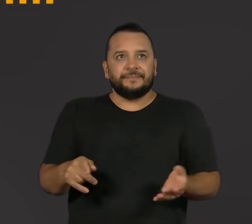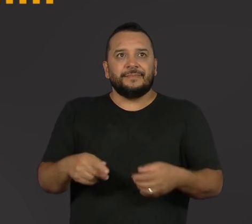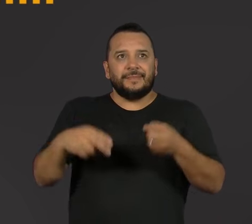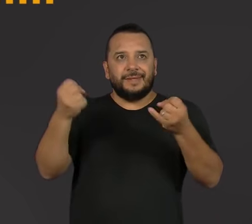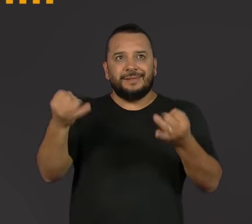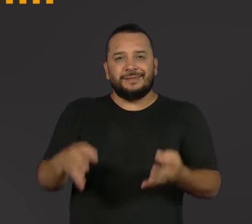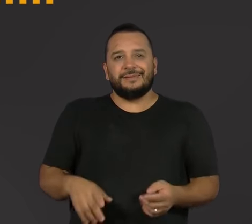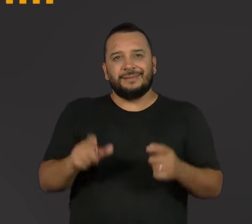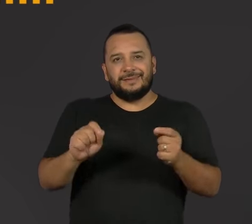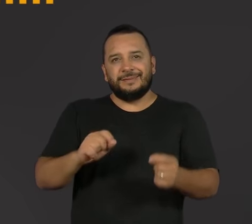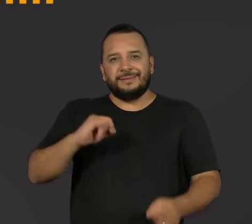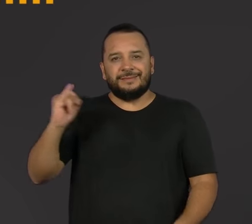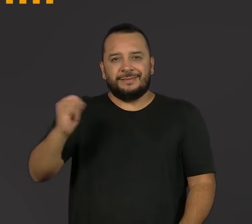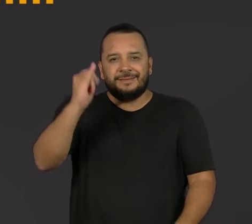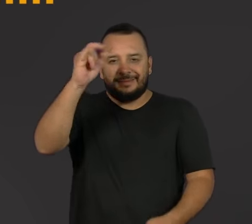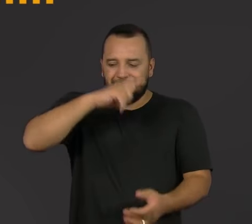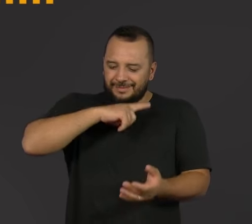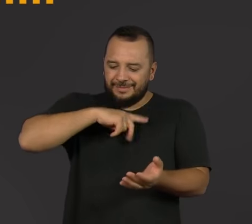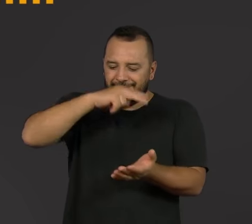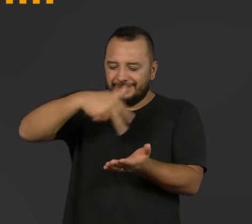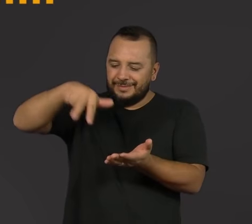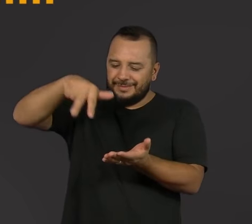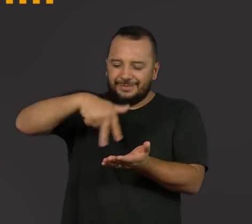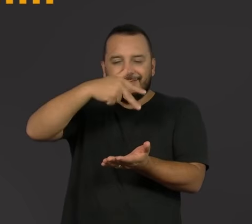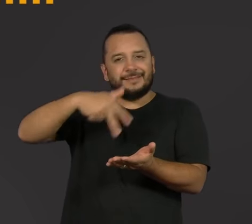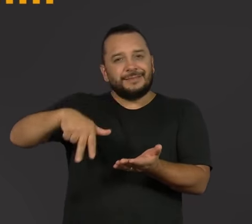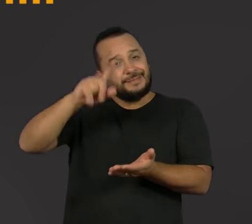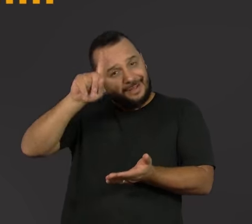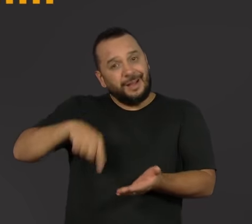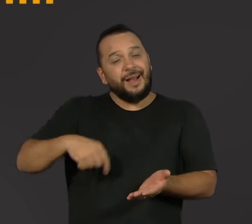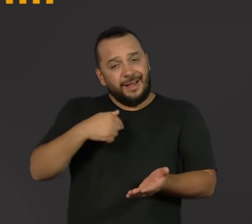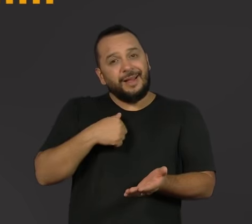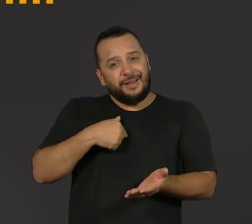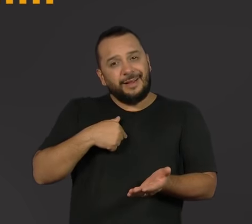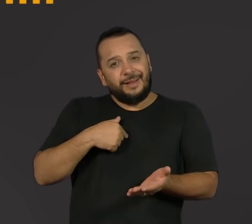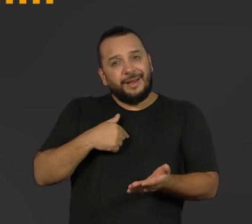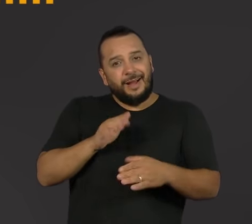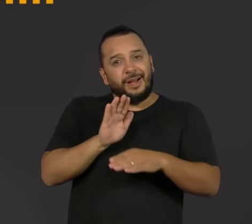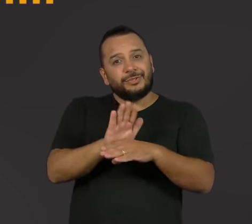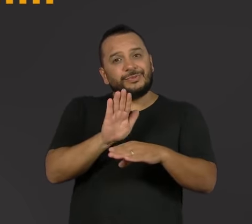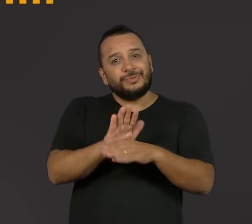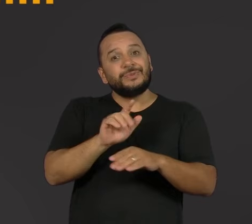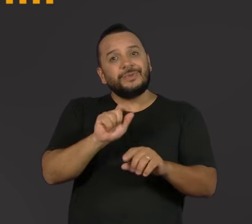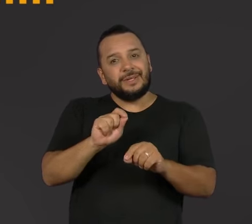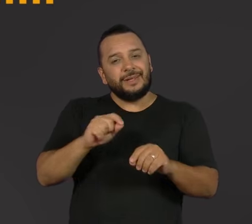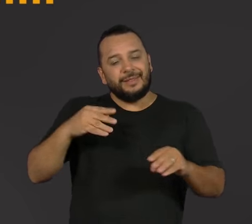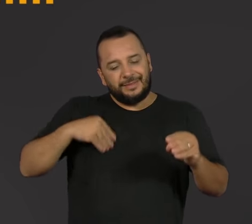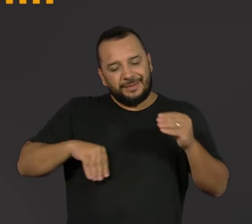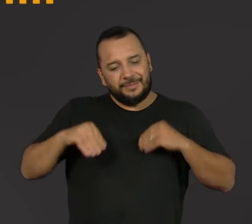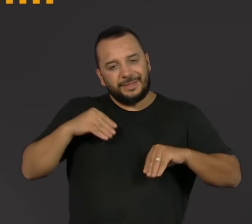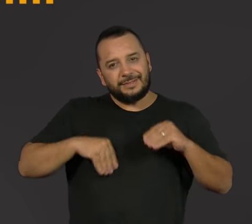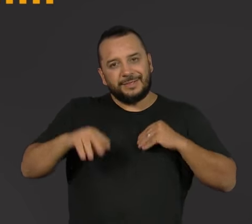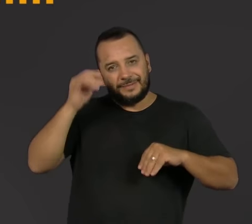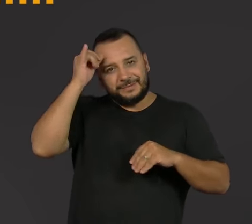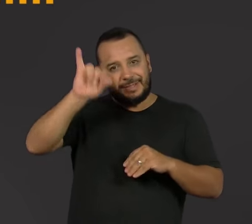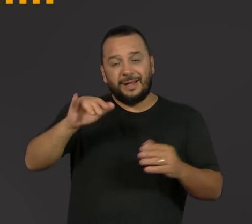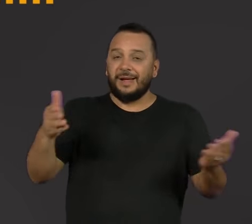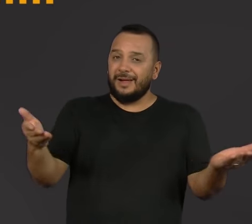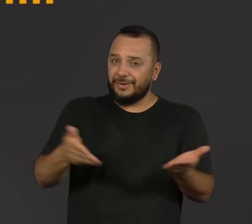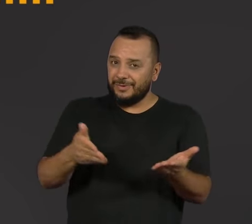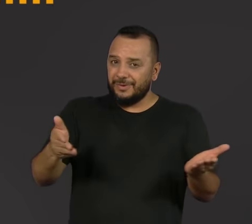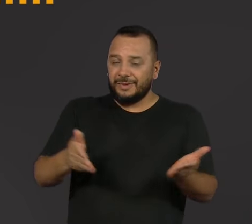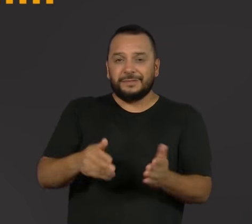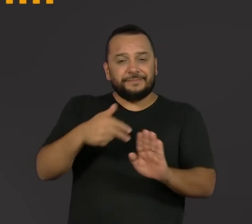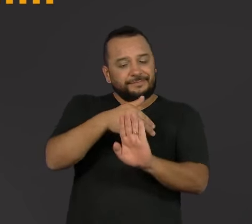ressaltado a importância da dança como um tratamento complementar para a depressão. A partir de agora,